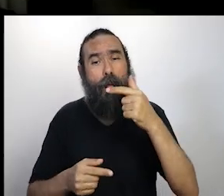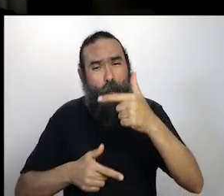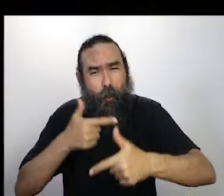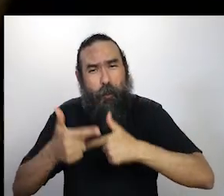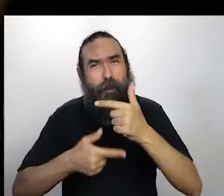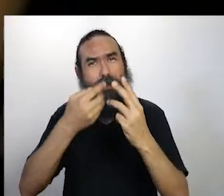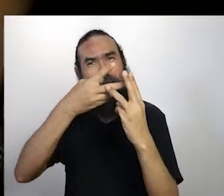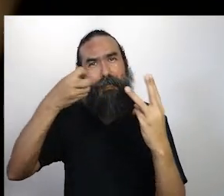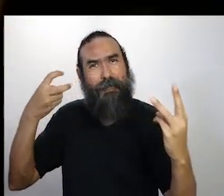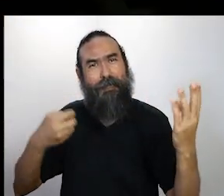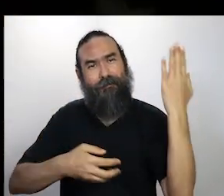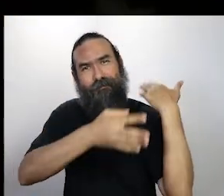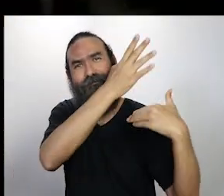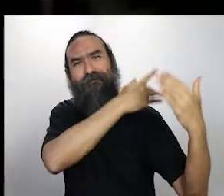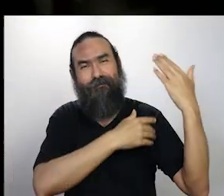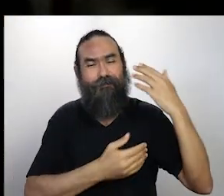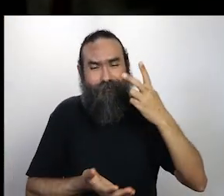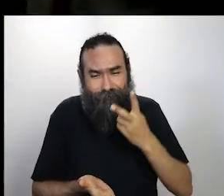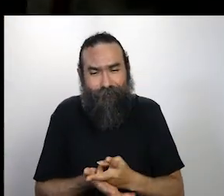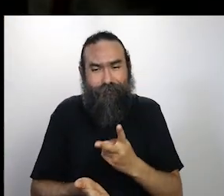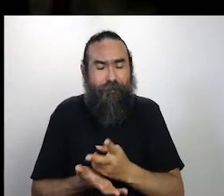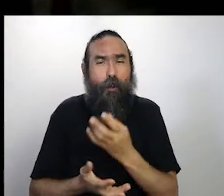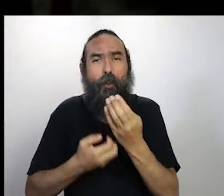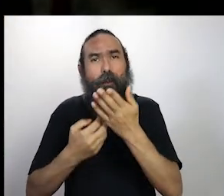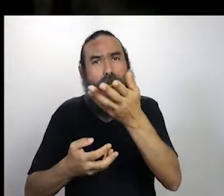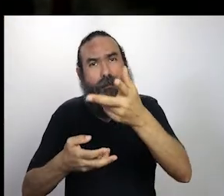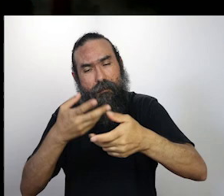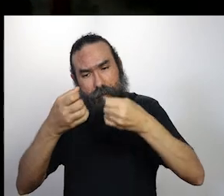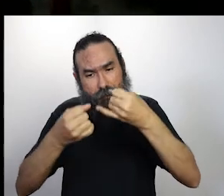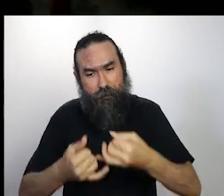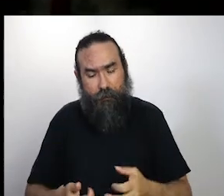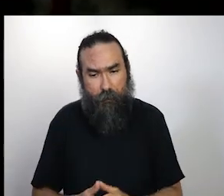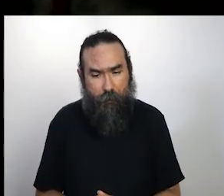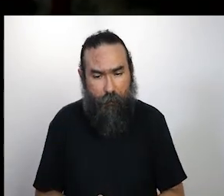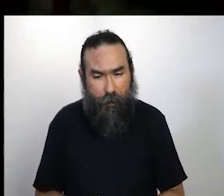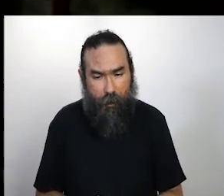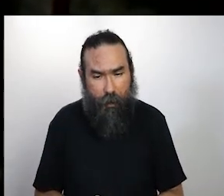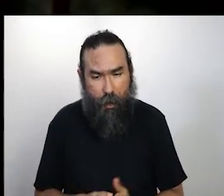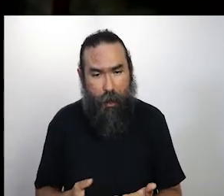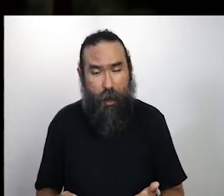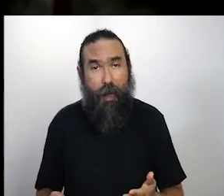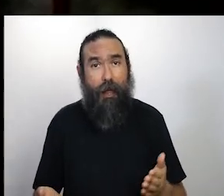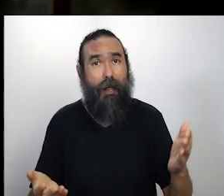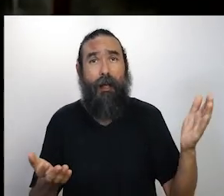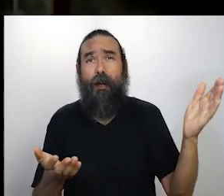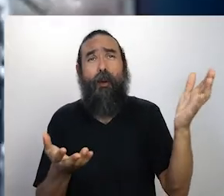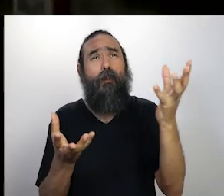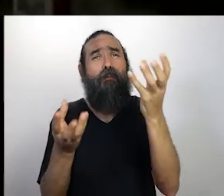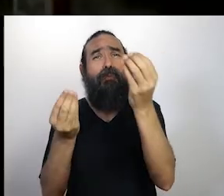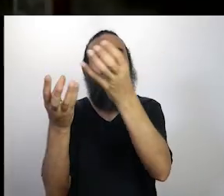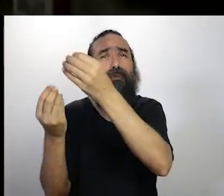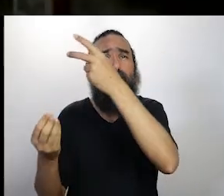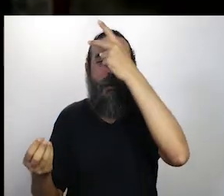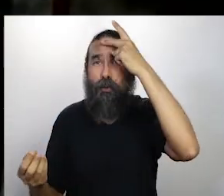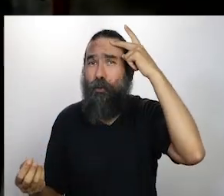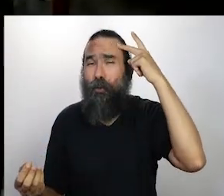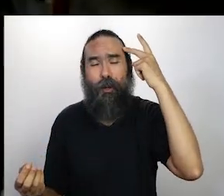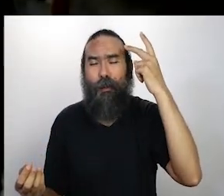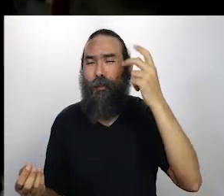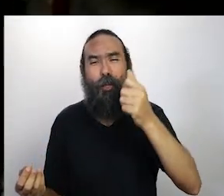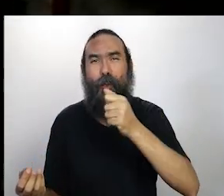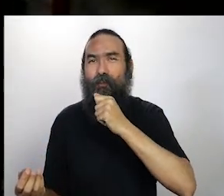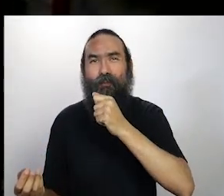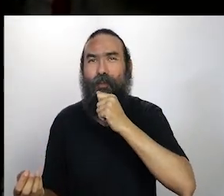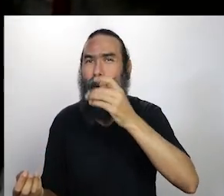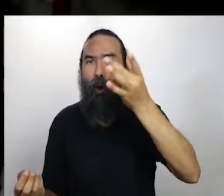Ainda a gente não tem essa fala totalmente, porque senão a gente não teria tanto problema. Eu estou falando dessa... Desculpa. Agora, a gente está... Né,